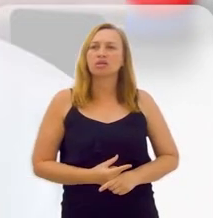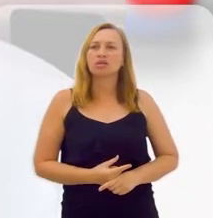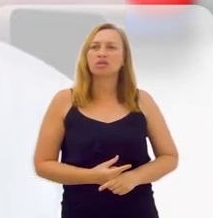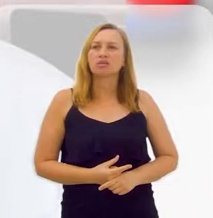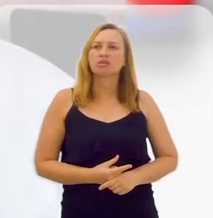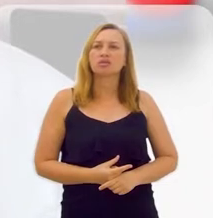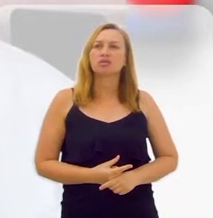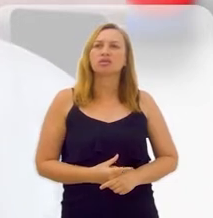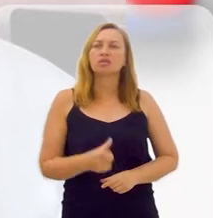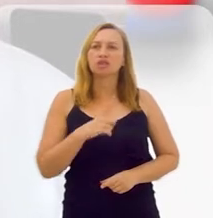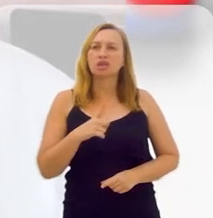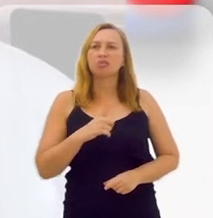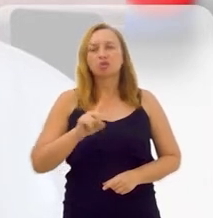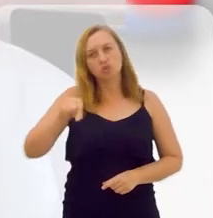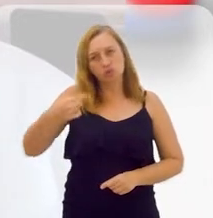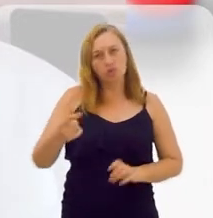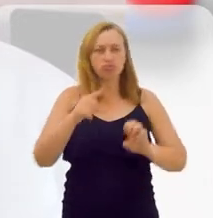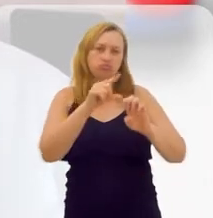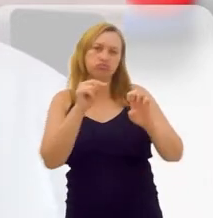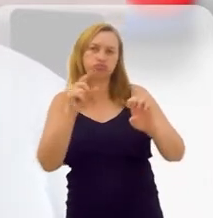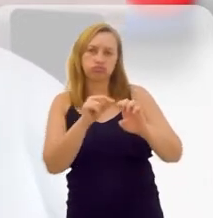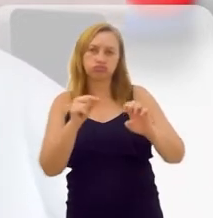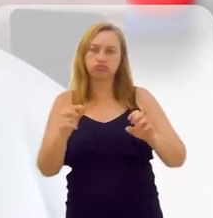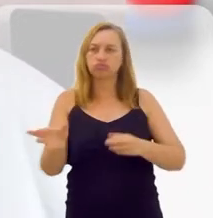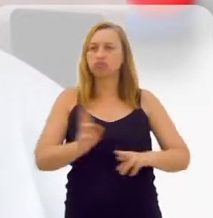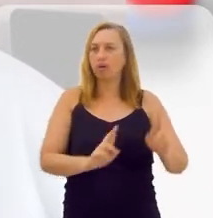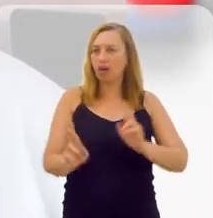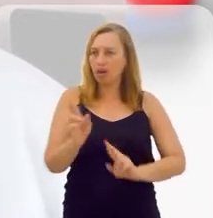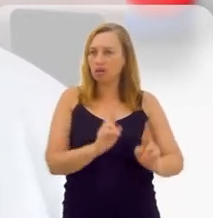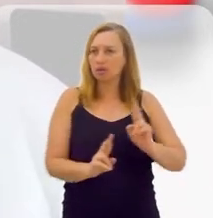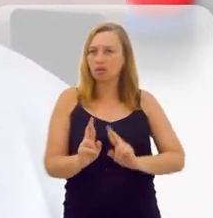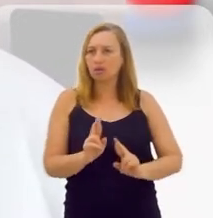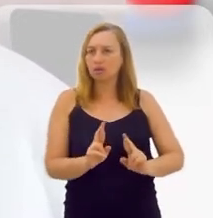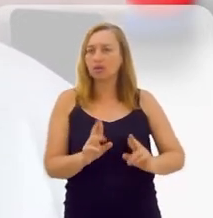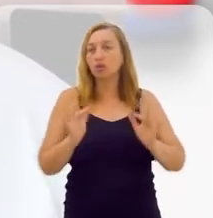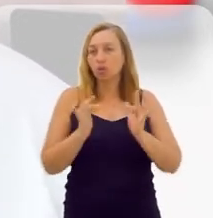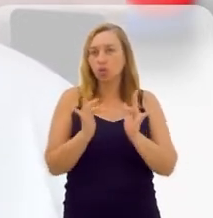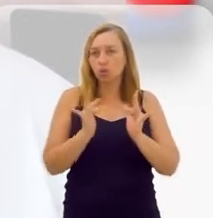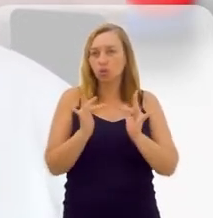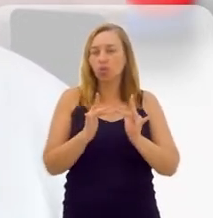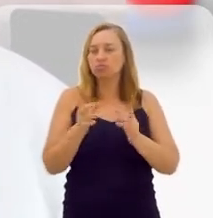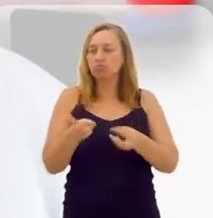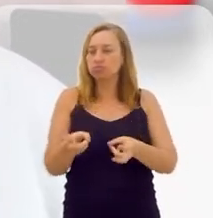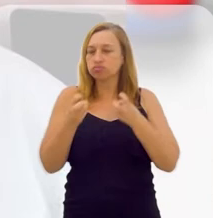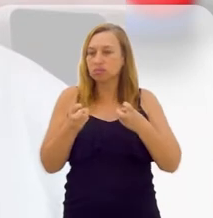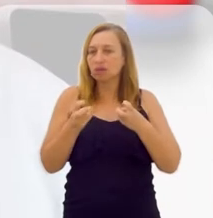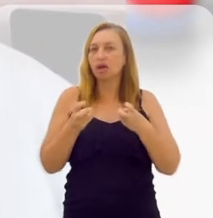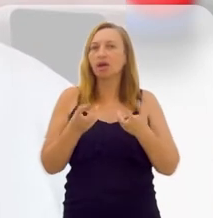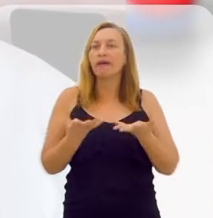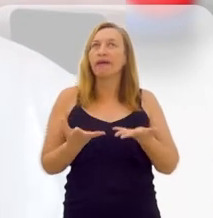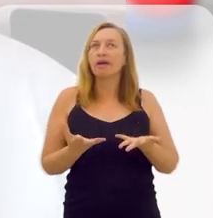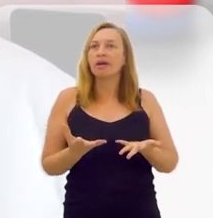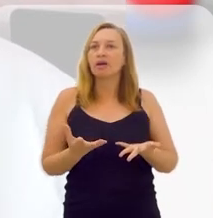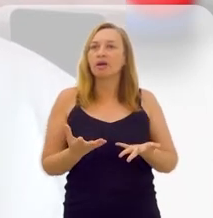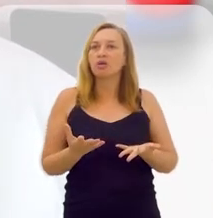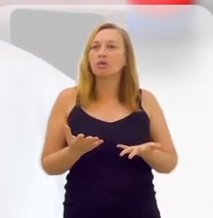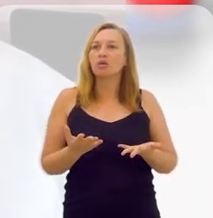temos vários outros empreendedores, e a gente tem uma relação de contato, e a gente percebe